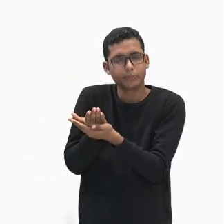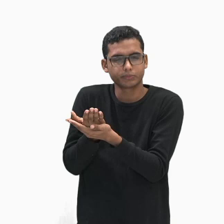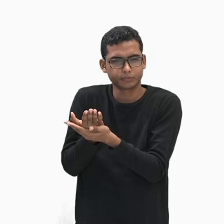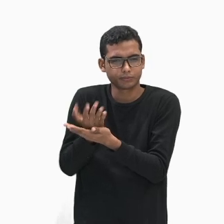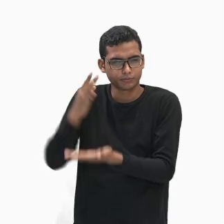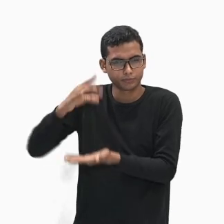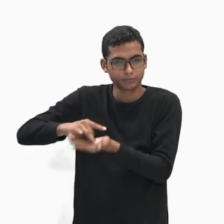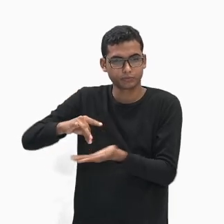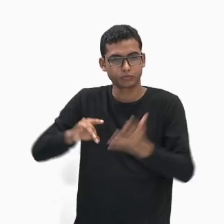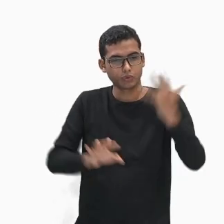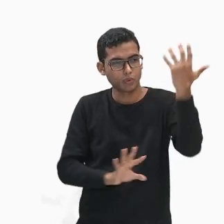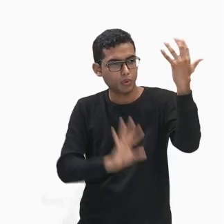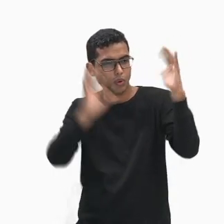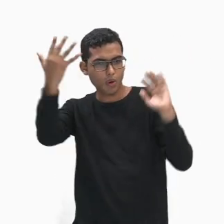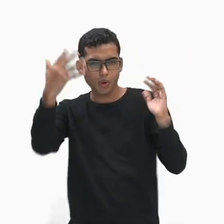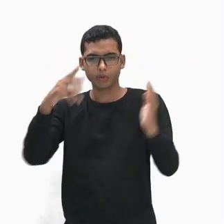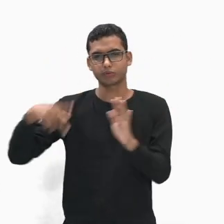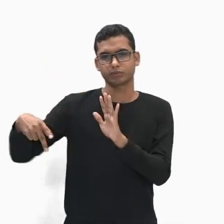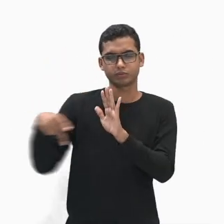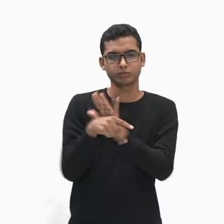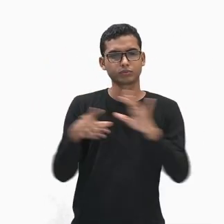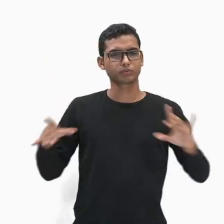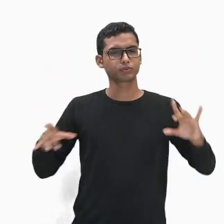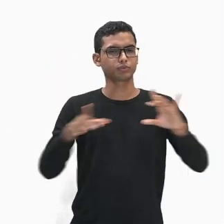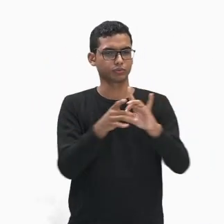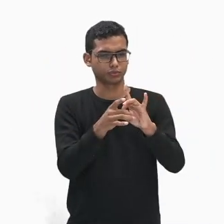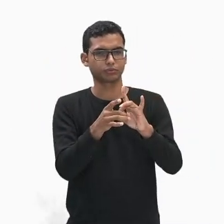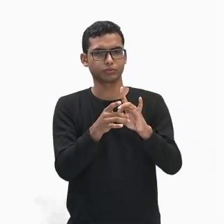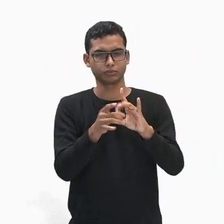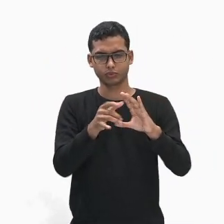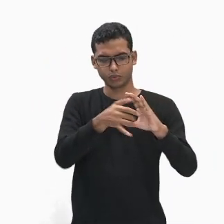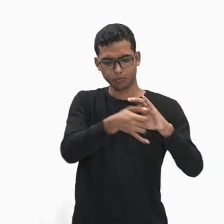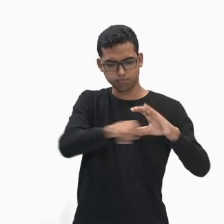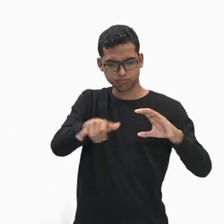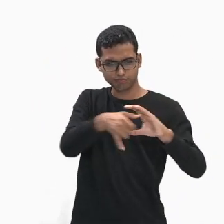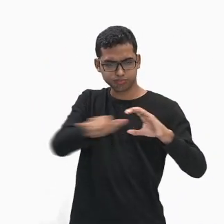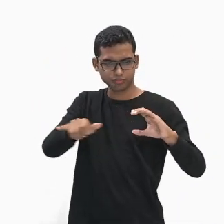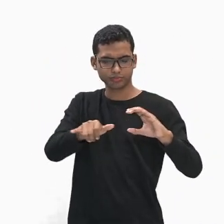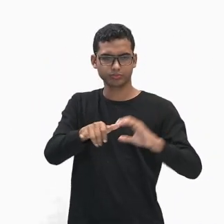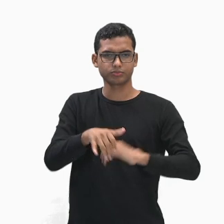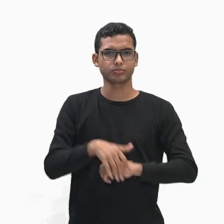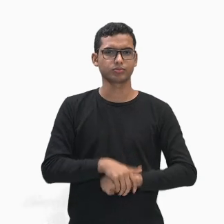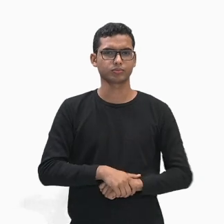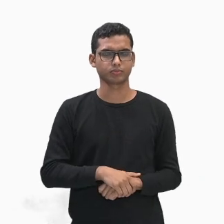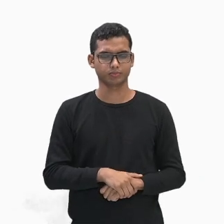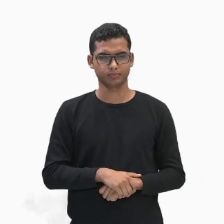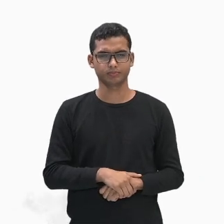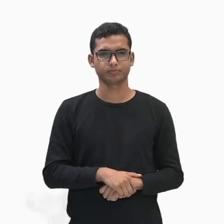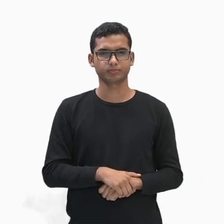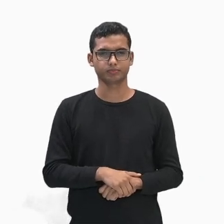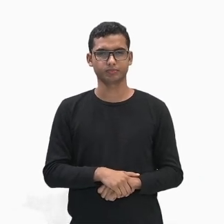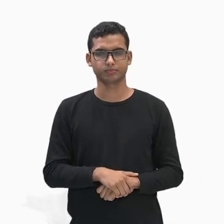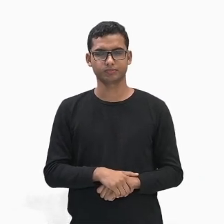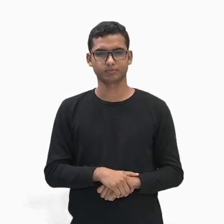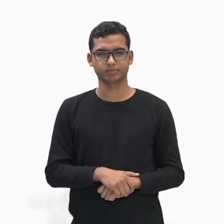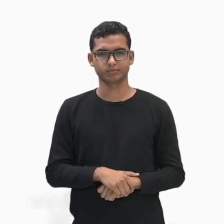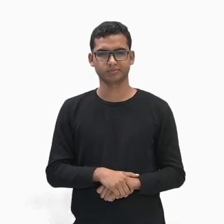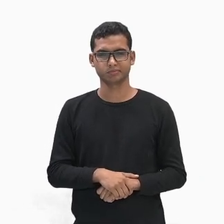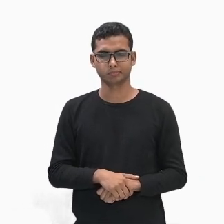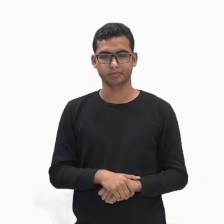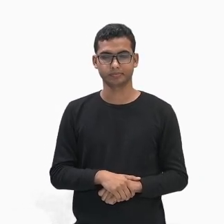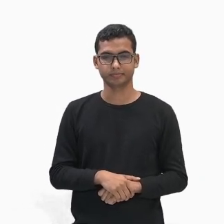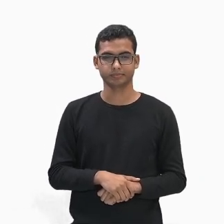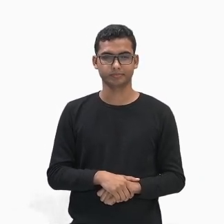de fenômenos associados a cargas elétricas. Depois